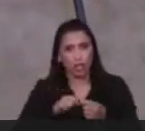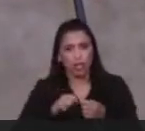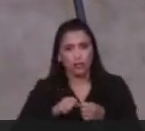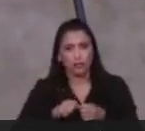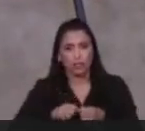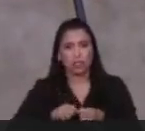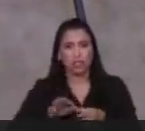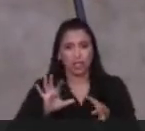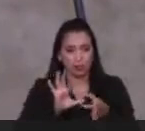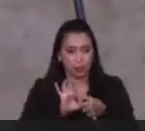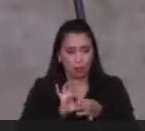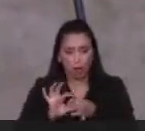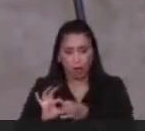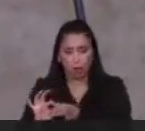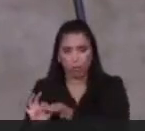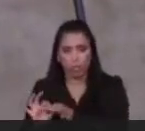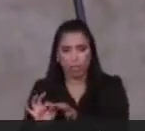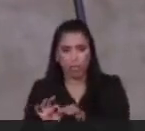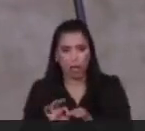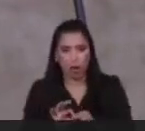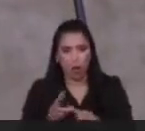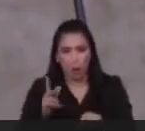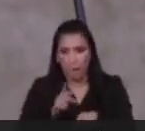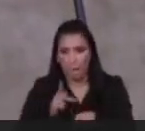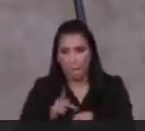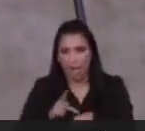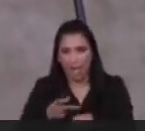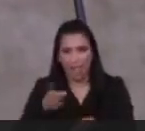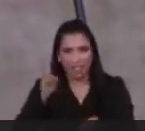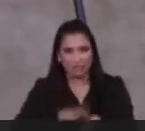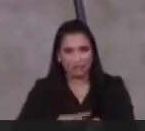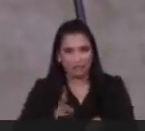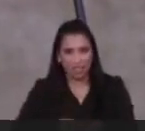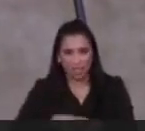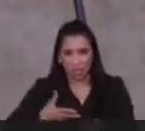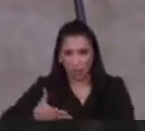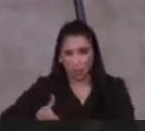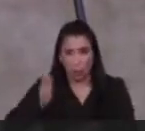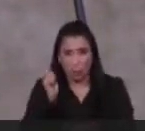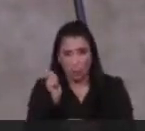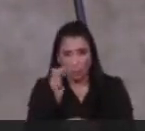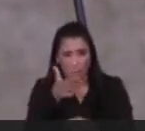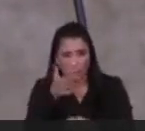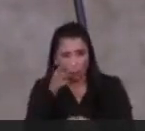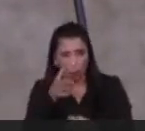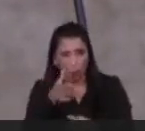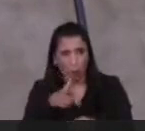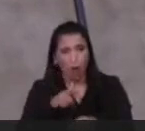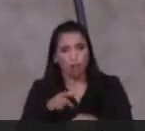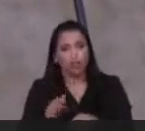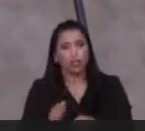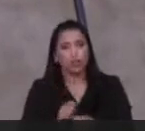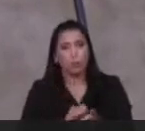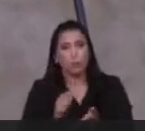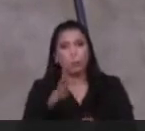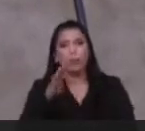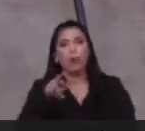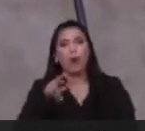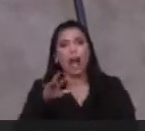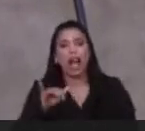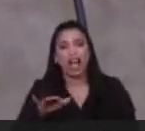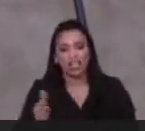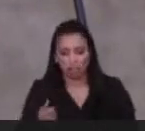desviando das pedras, dos cacos de vidro, dos cartuchos de balas de borracha que abarrotavam o chão da